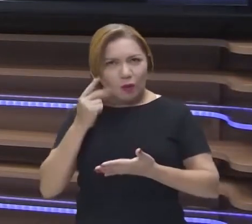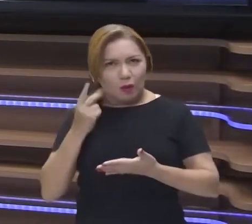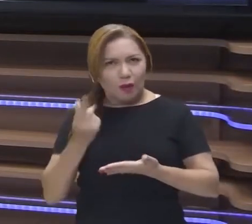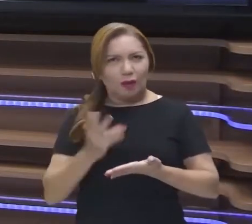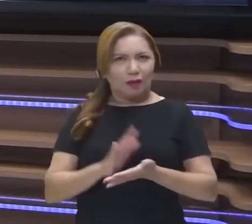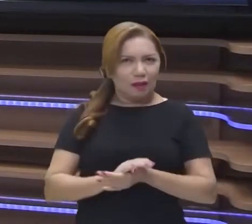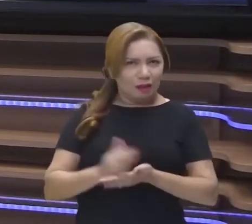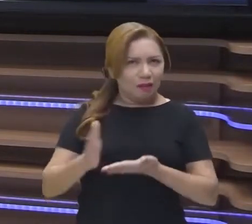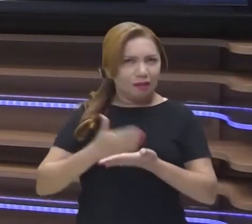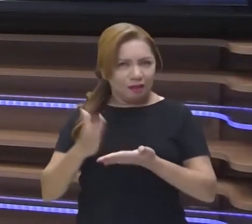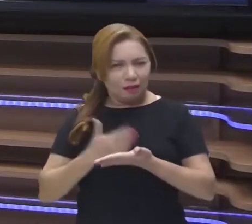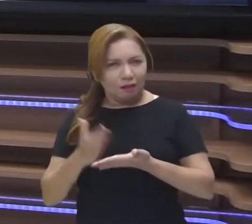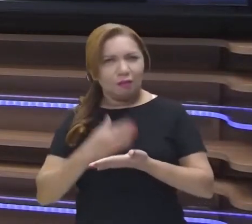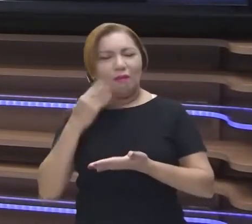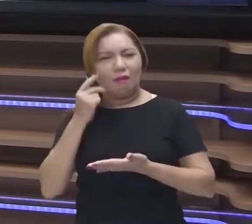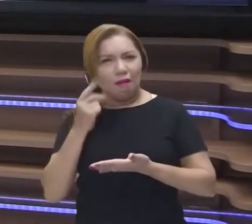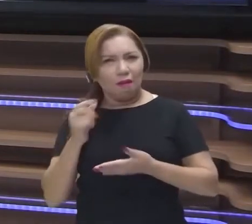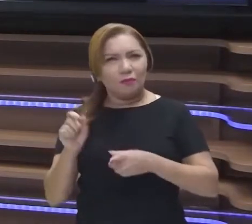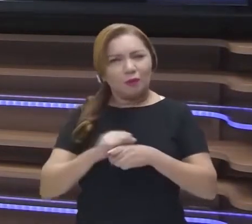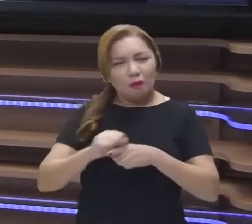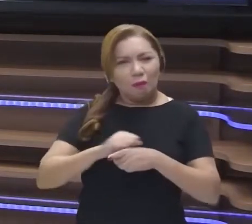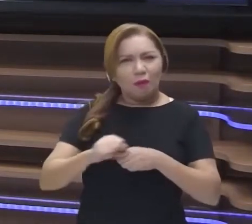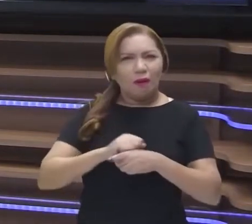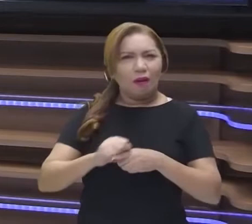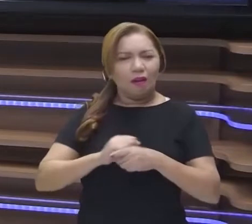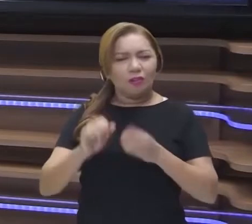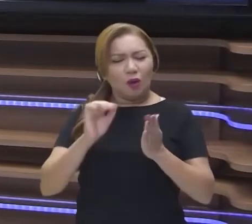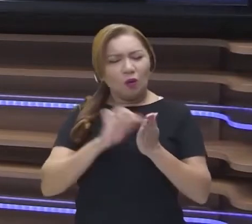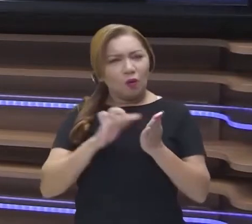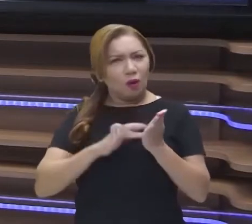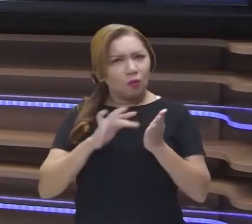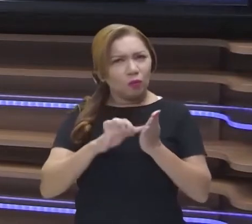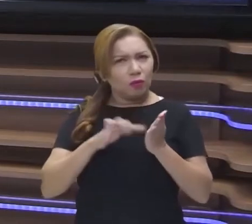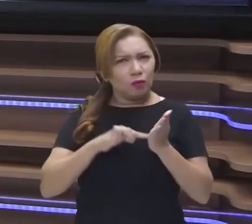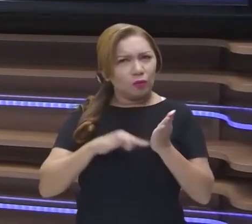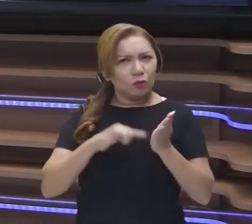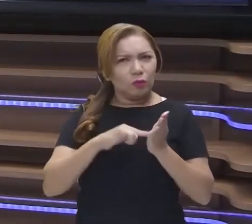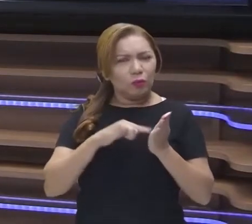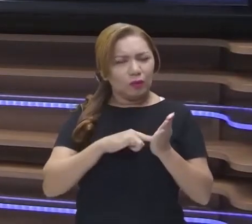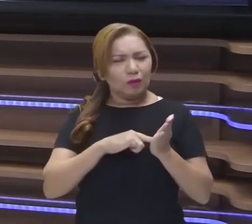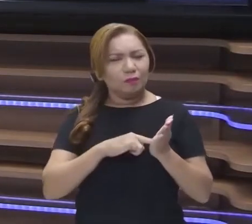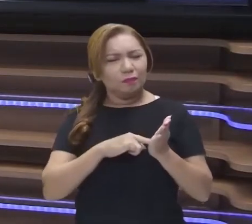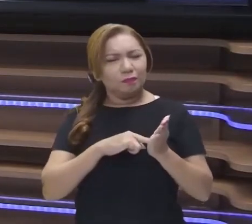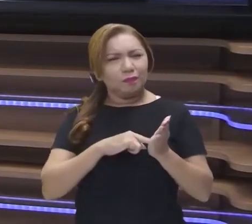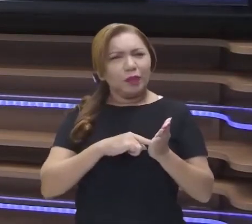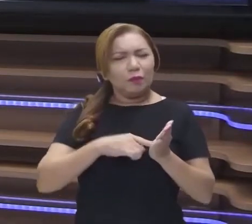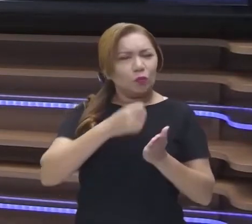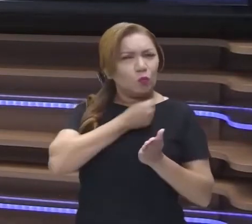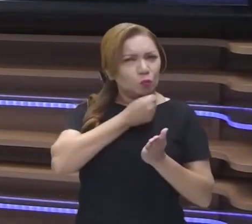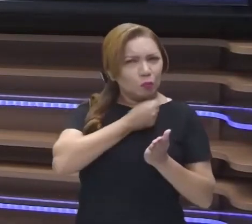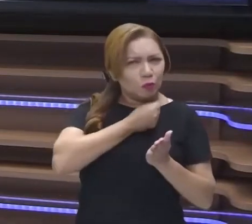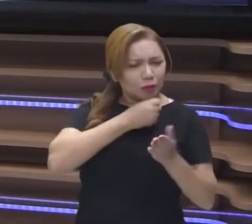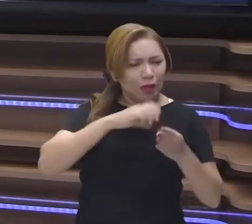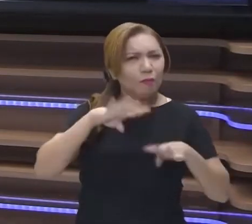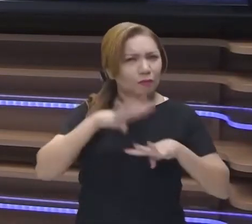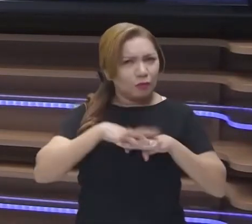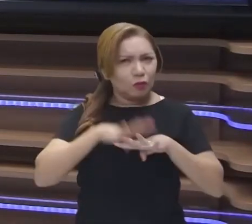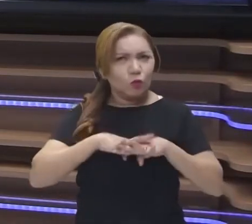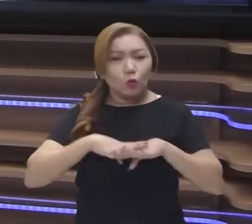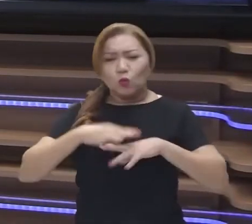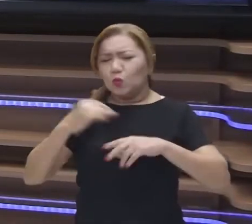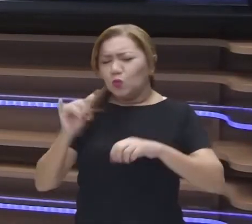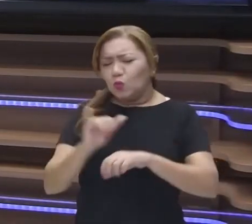seu caderno, lápis, borracha, calculadora, sim, calculadora também. Use todos os recursos que estiverem à